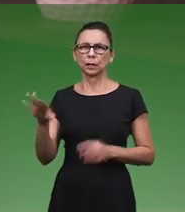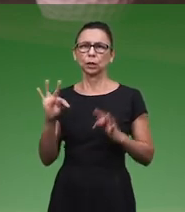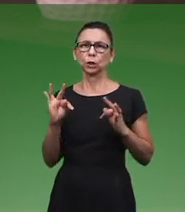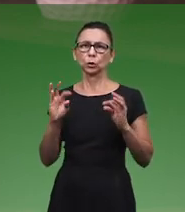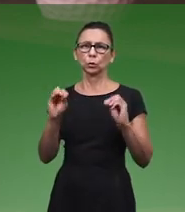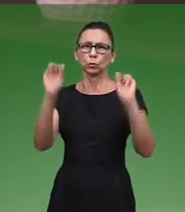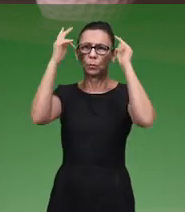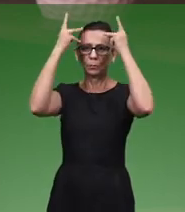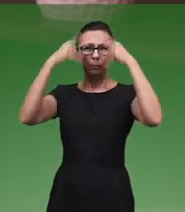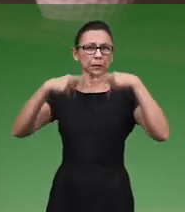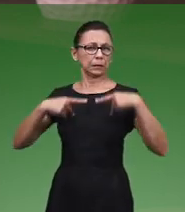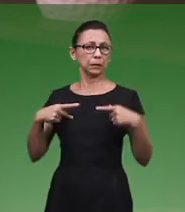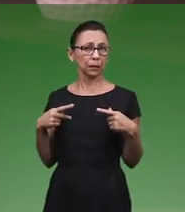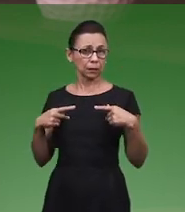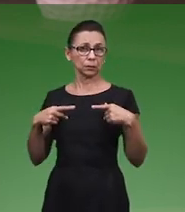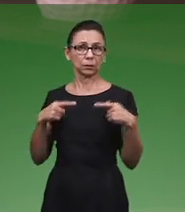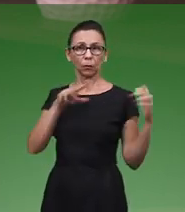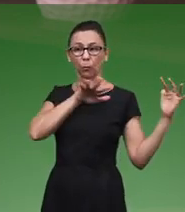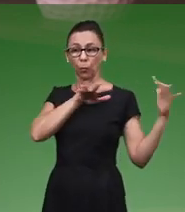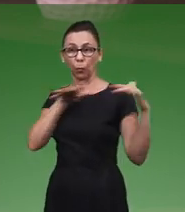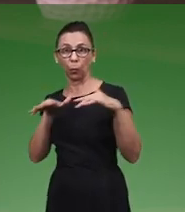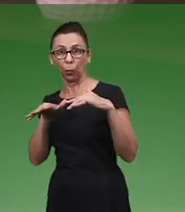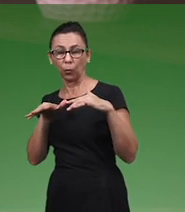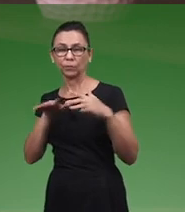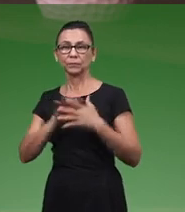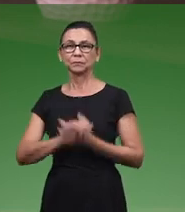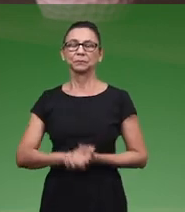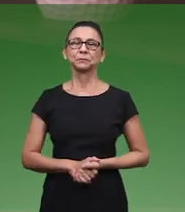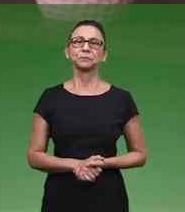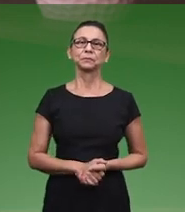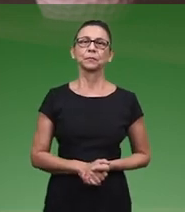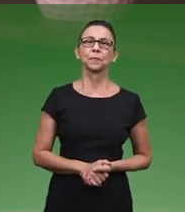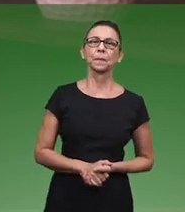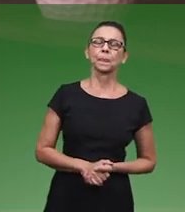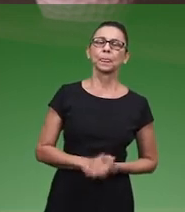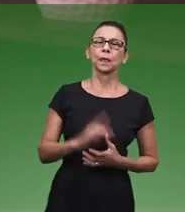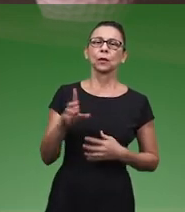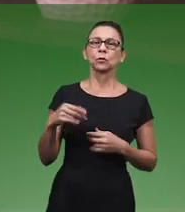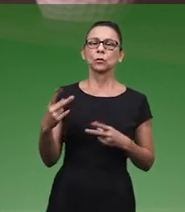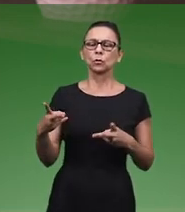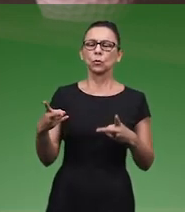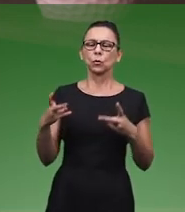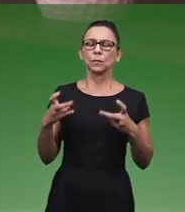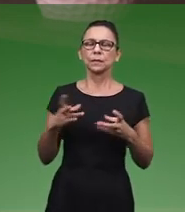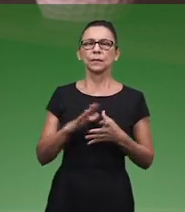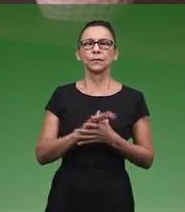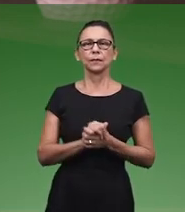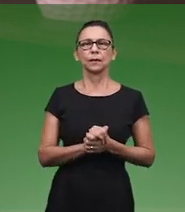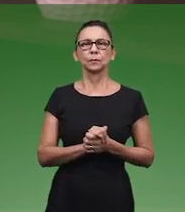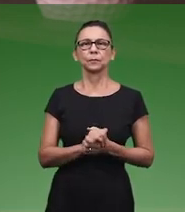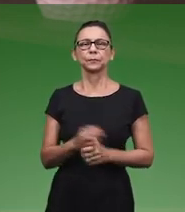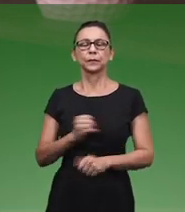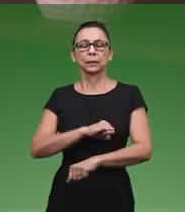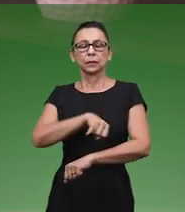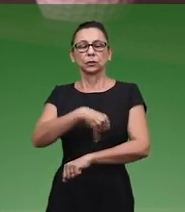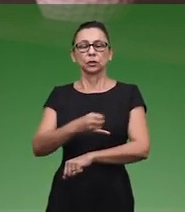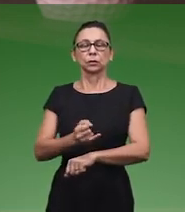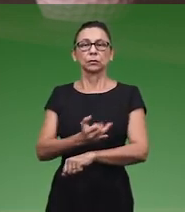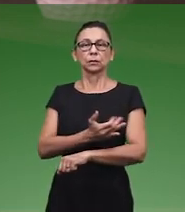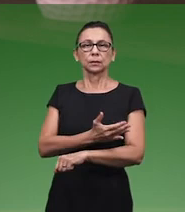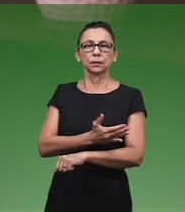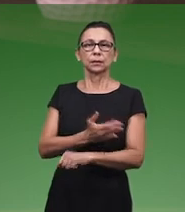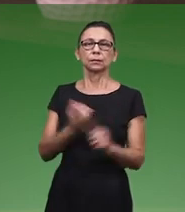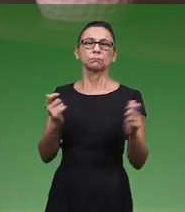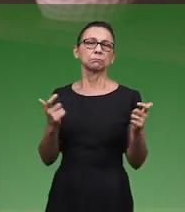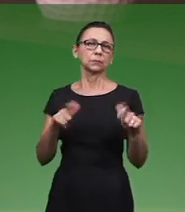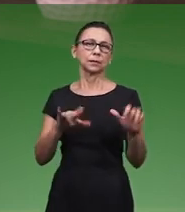então o início disso tudo? Onde na palavra nós vemos o ponto de partida de Jerusalém como sendo